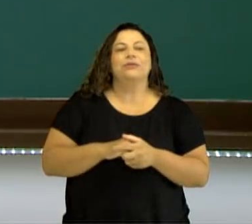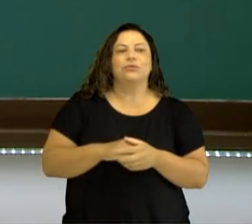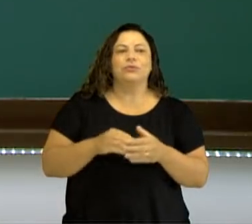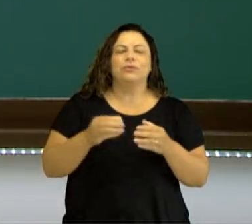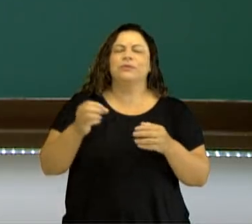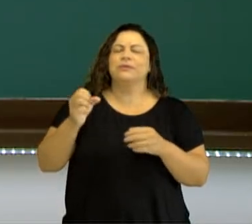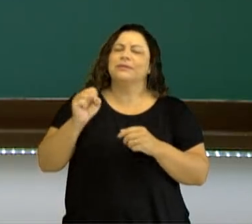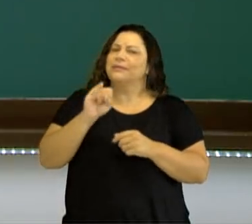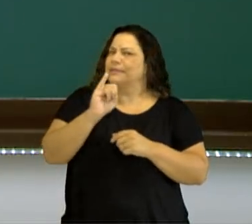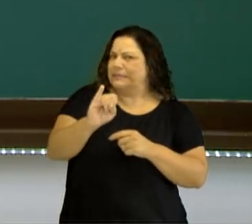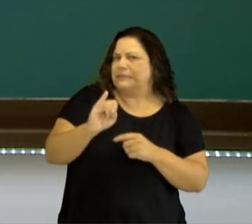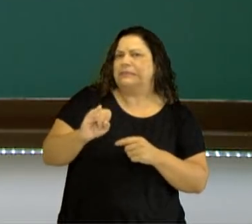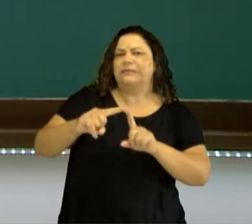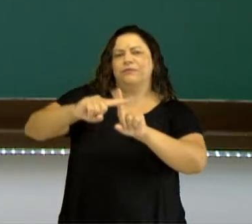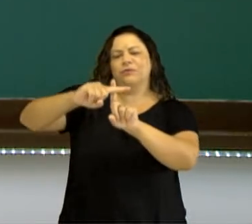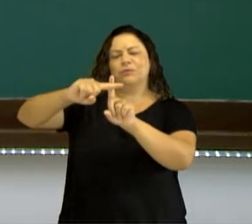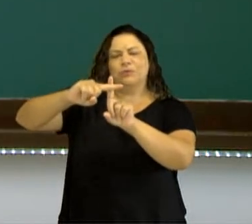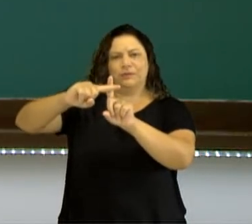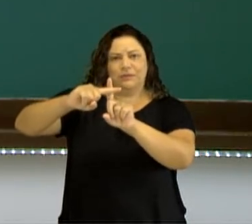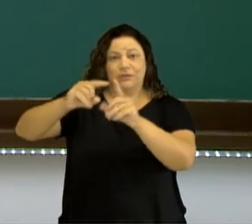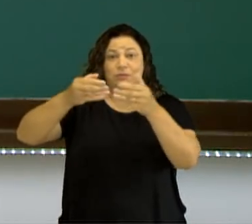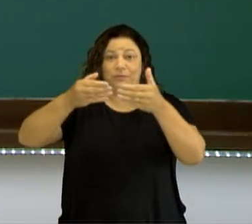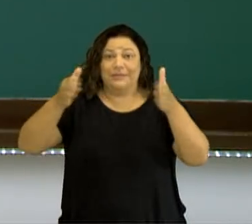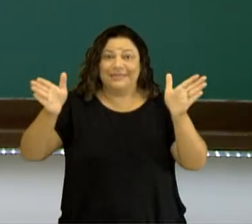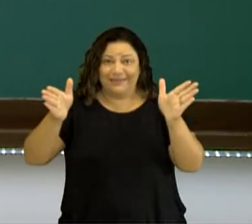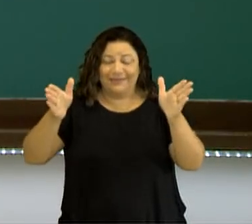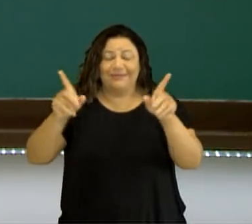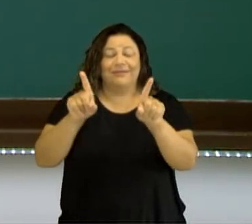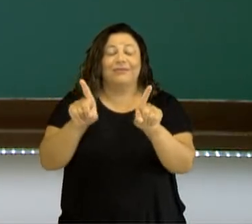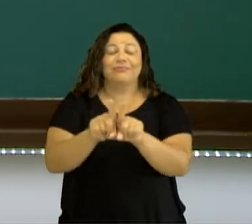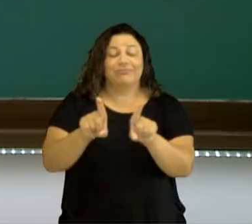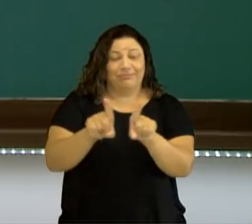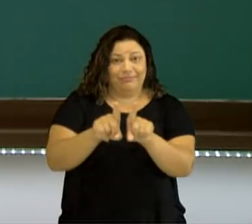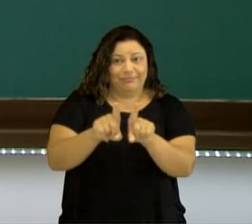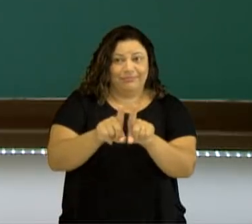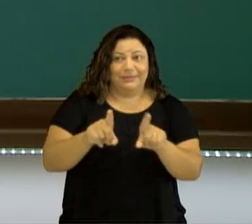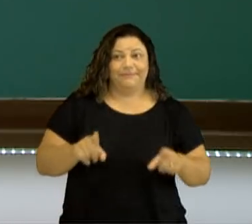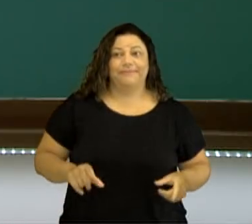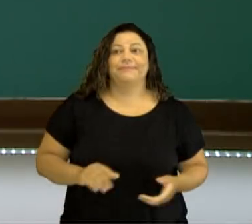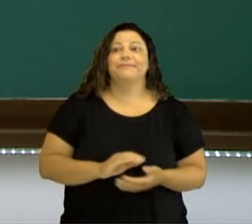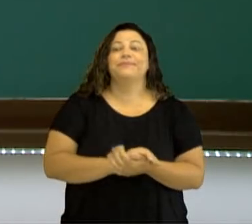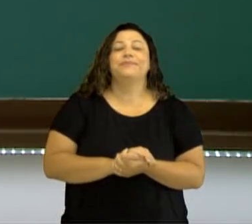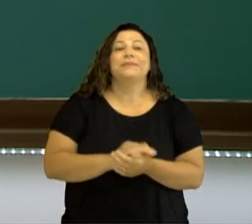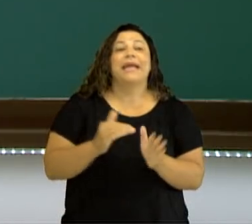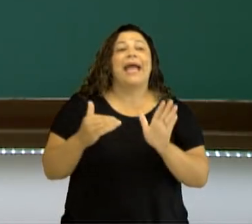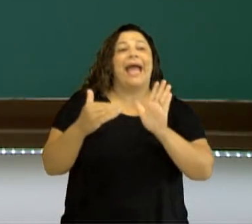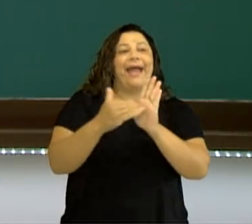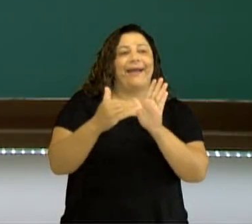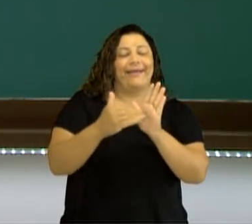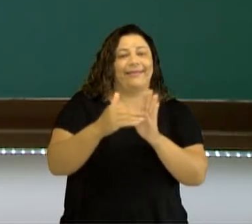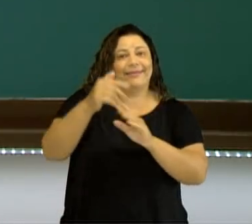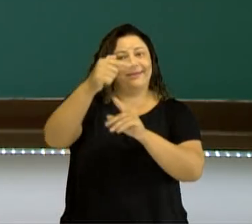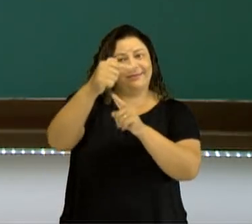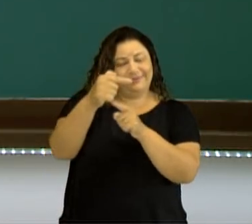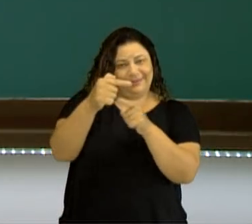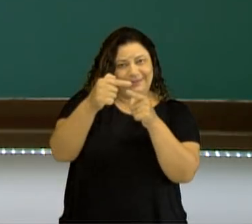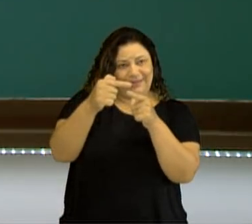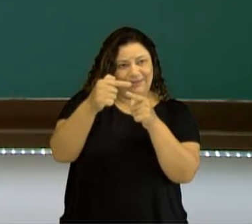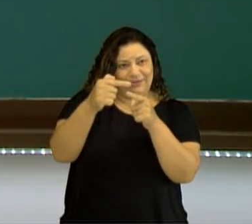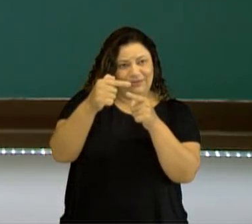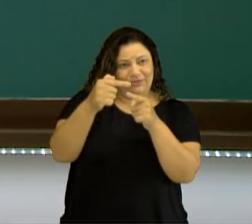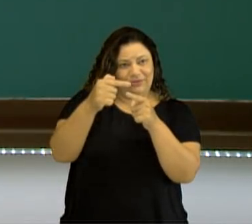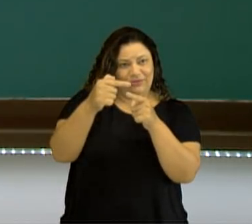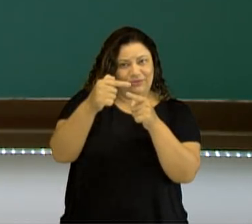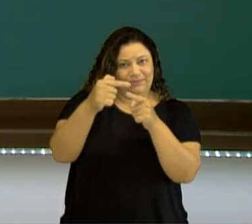fosse positivo, infinito positivo, seria aberto também, tá? Até o 7, com o intervalo,